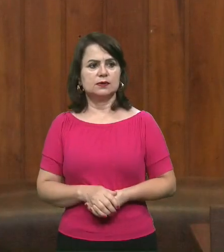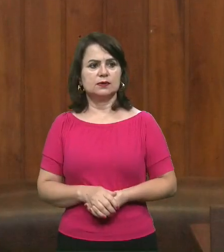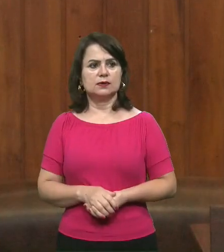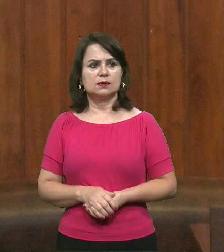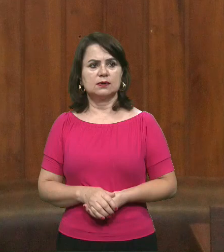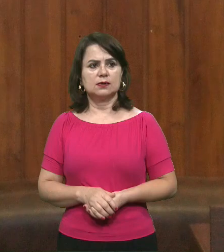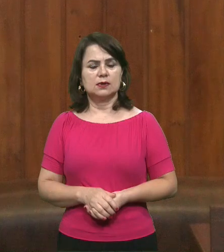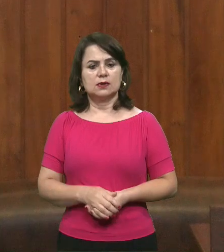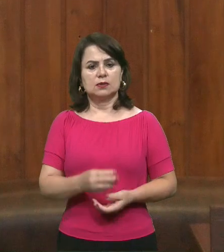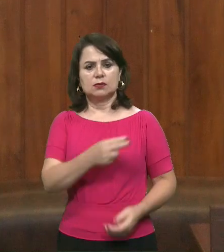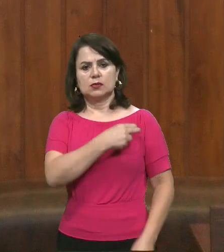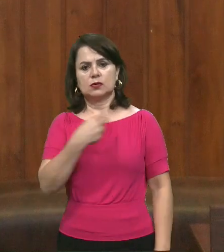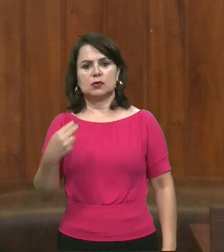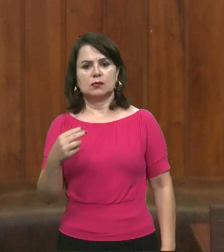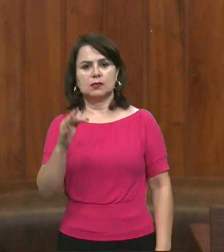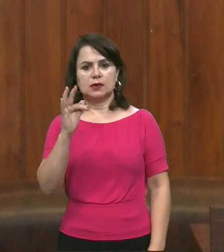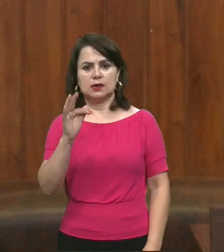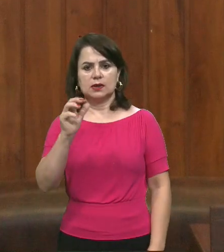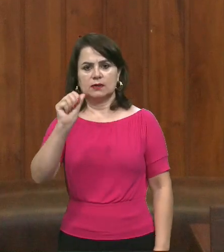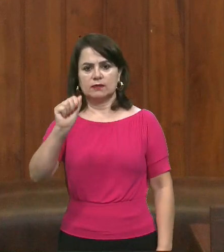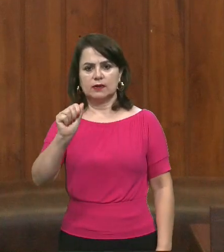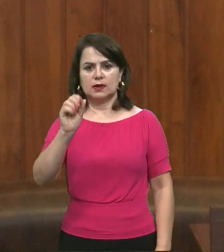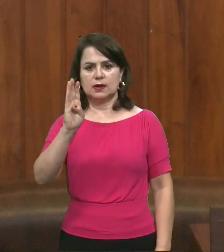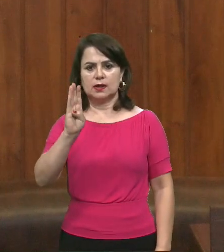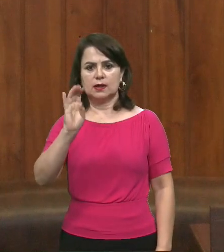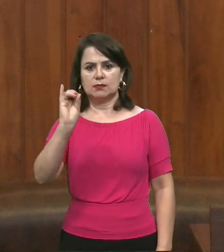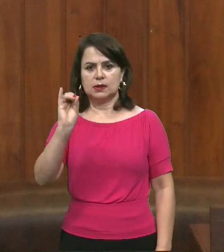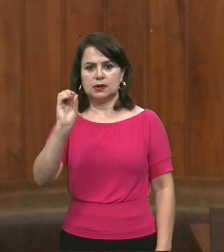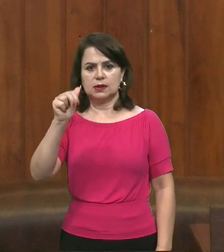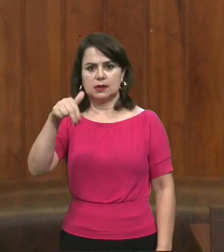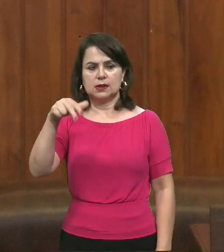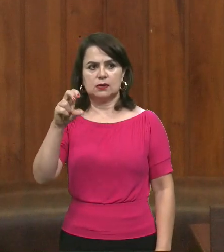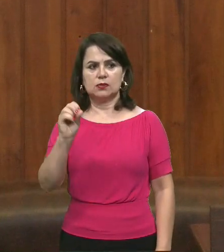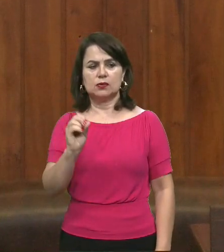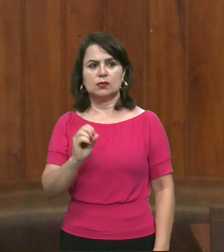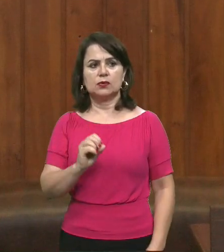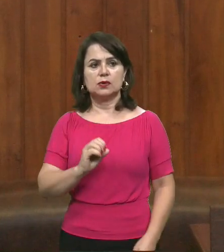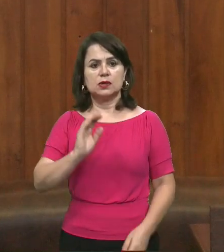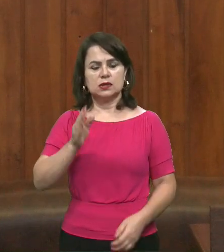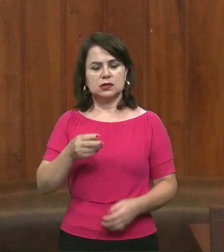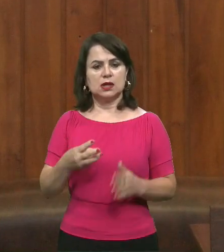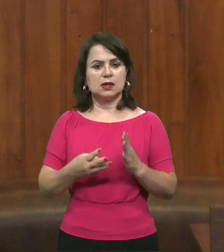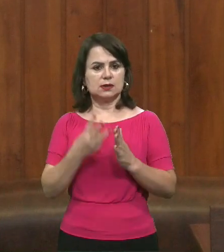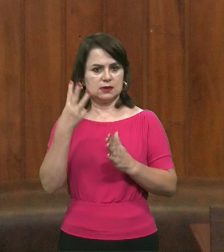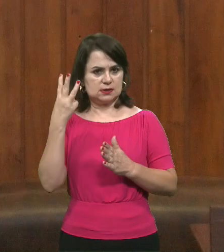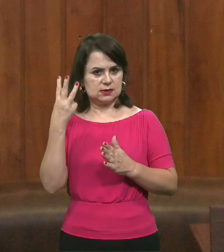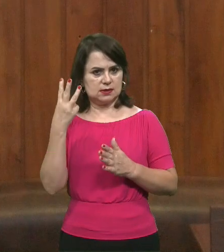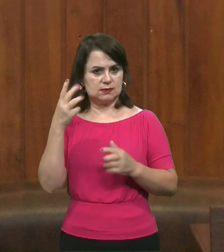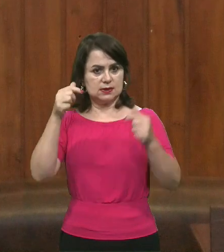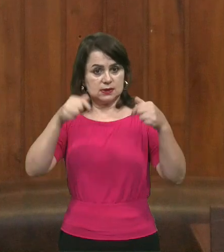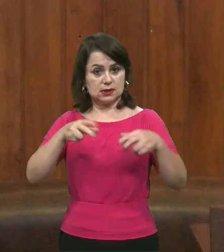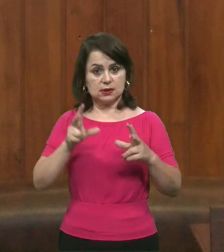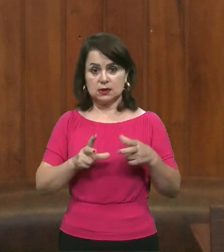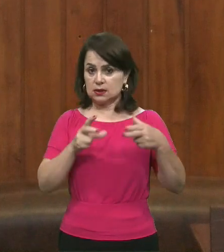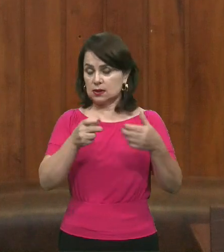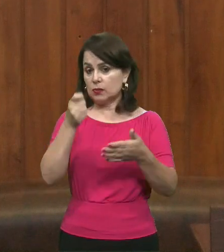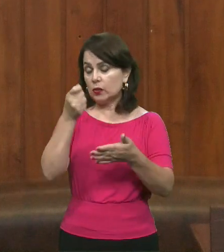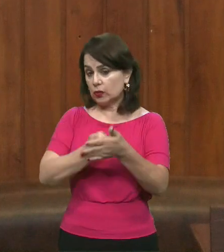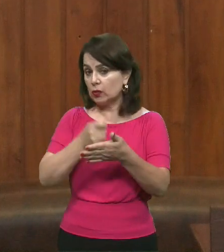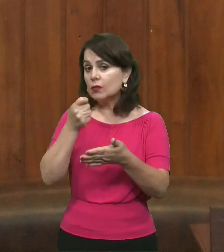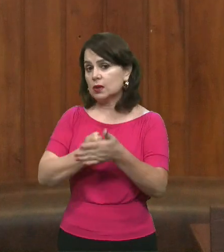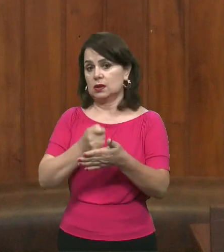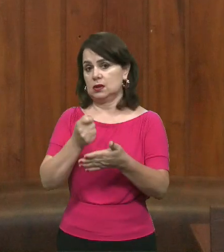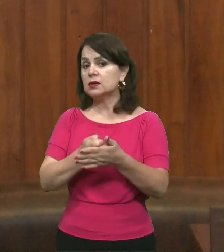Meu nome é Fabiano, terceira vez que eu estou aqui na Câmara, né, cobrando, né, de